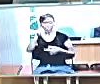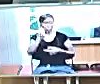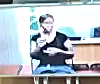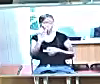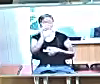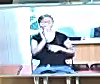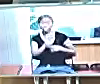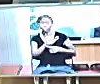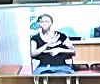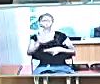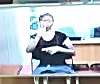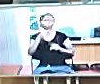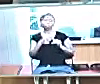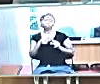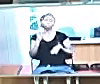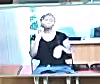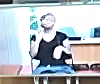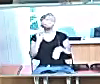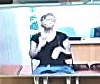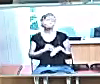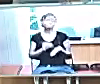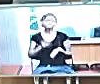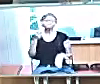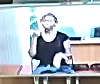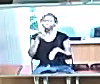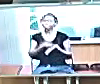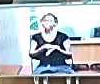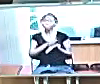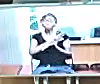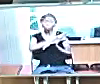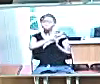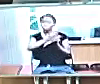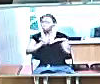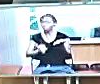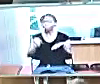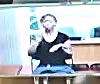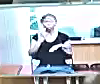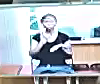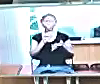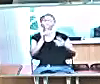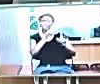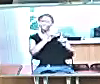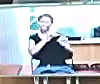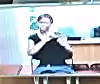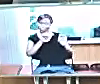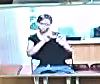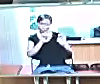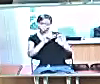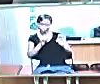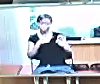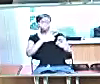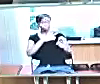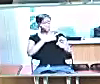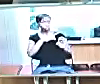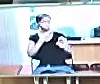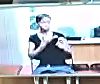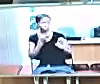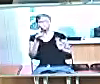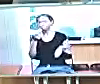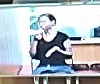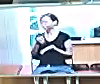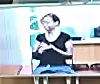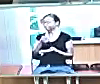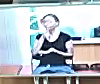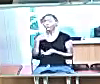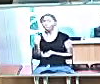deixaram de ser pagos por esses empreendedores privados e aí tivemos uma iniciativa de assis